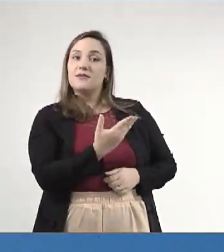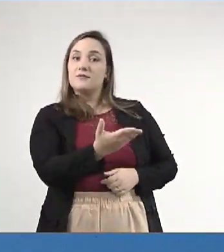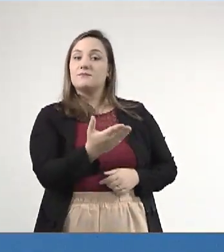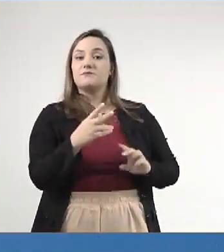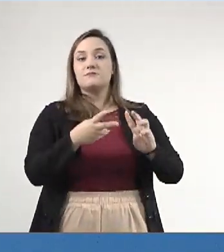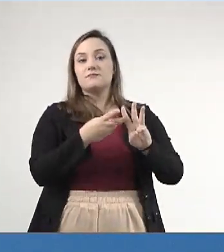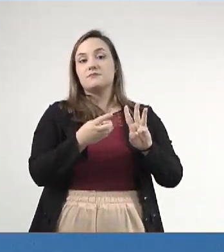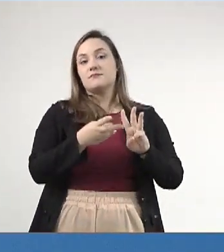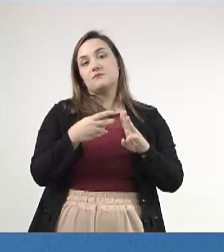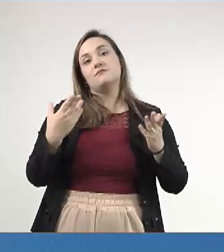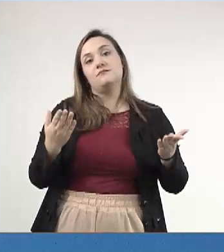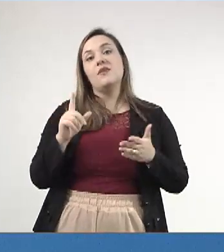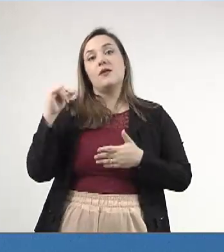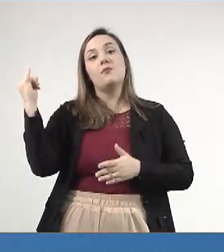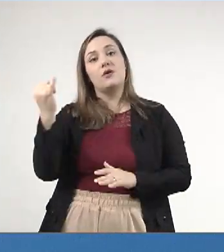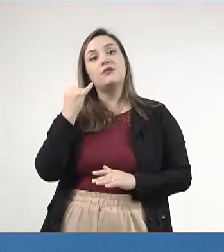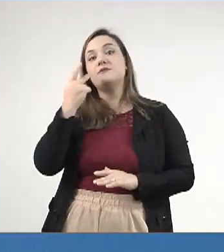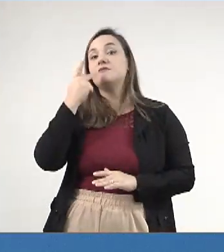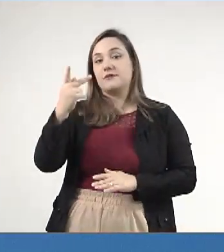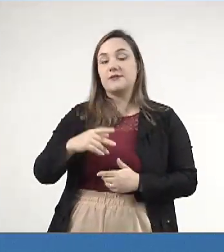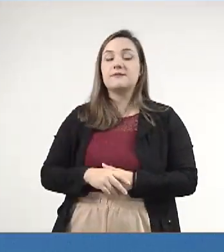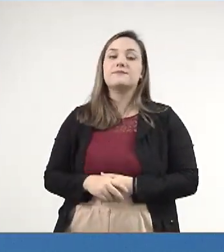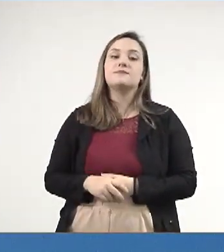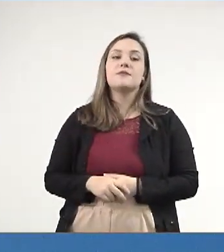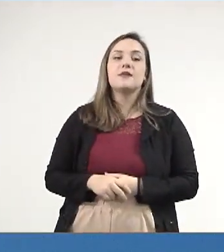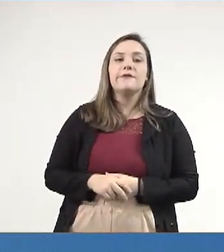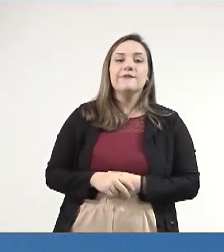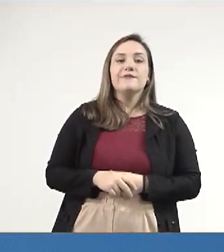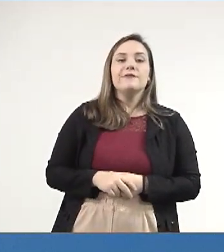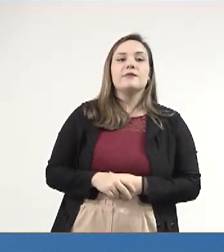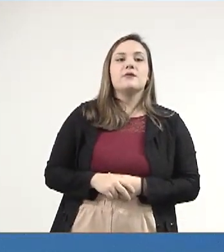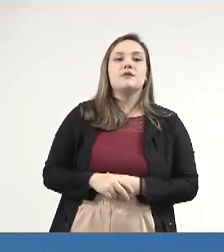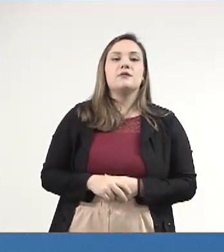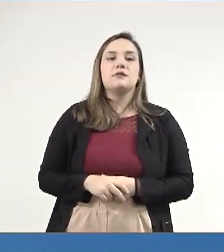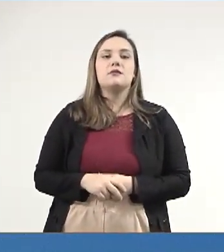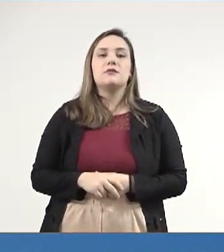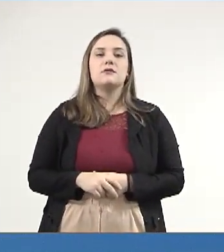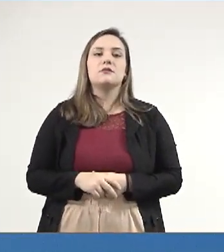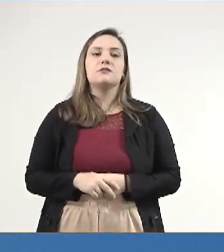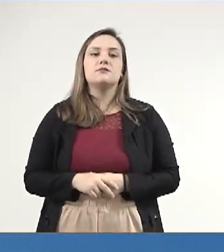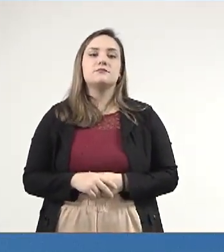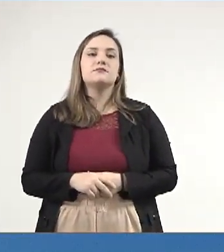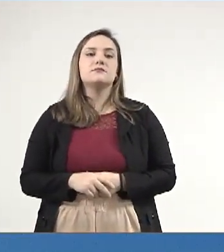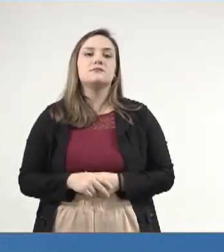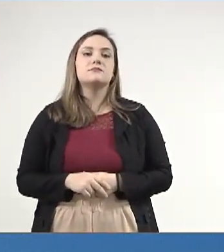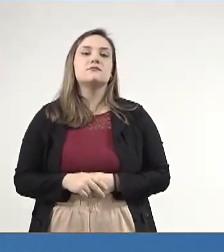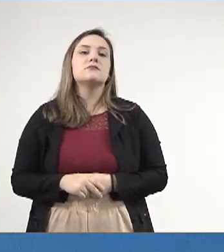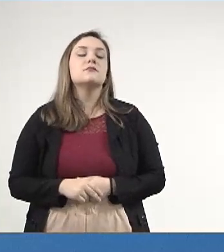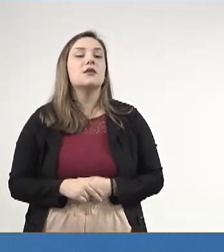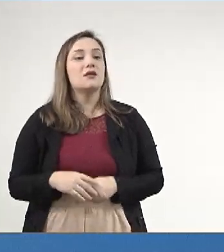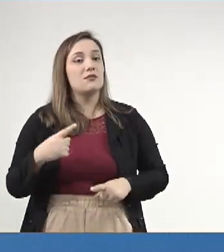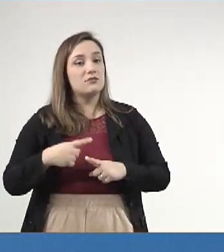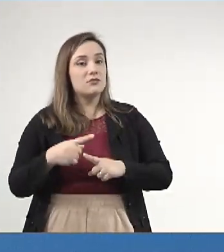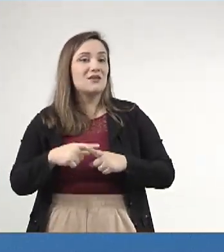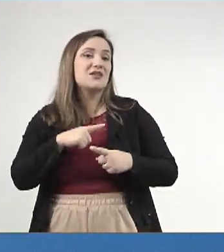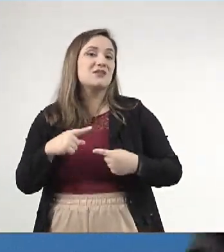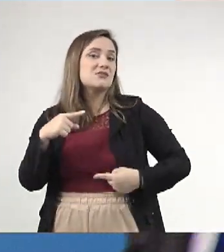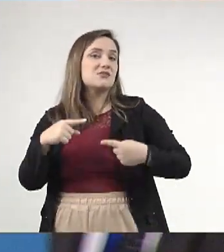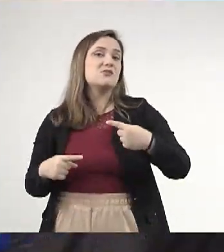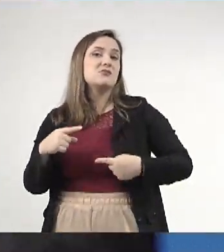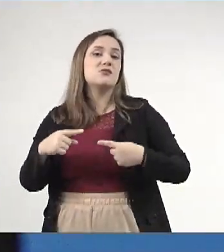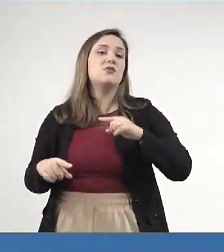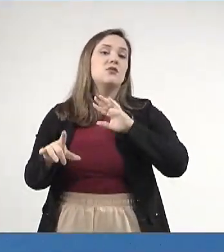indígena. Acho que é importante a gente colocar isso no debate, porque a gente faz essa discussão, esse debate muito a partir